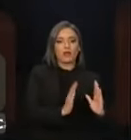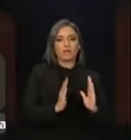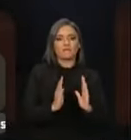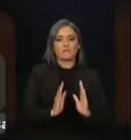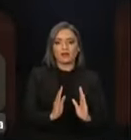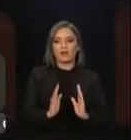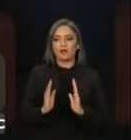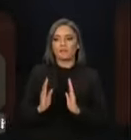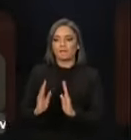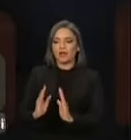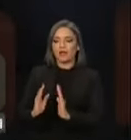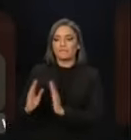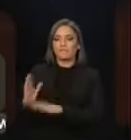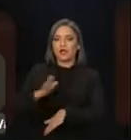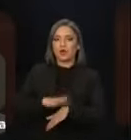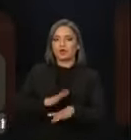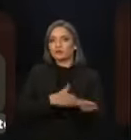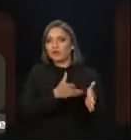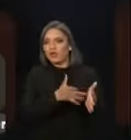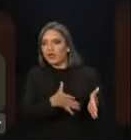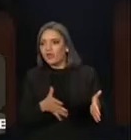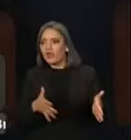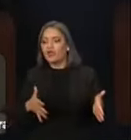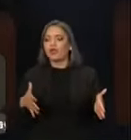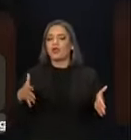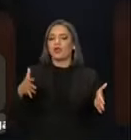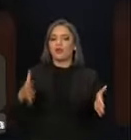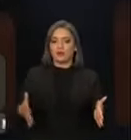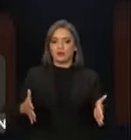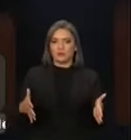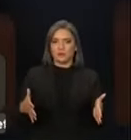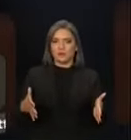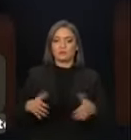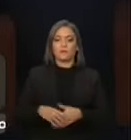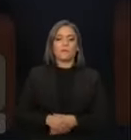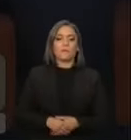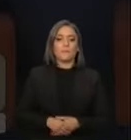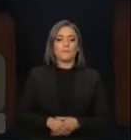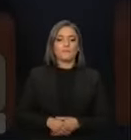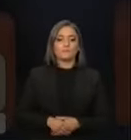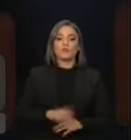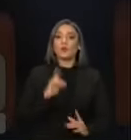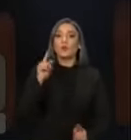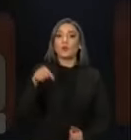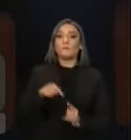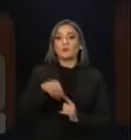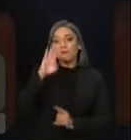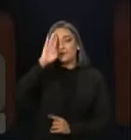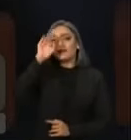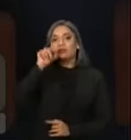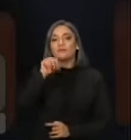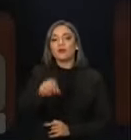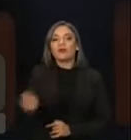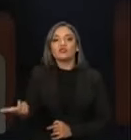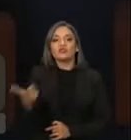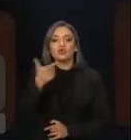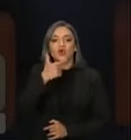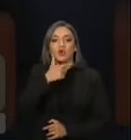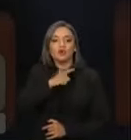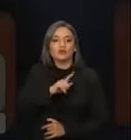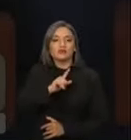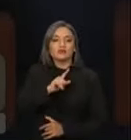ao longo de um tempo considerável, página 7 da denúncia, com o objetivo maior de concretizar a